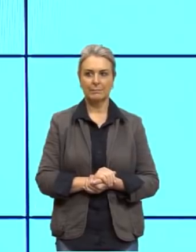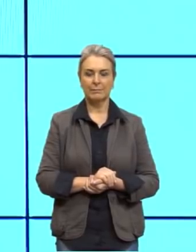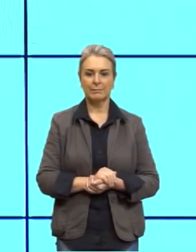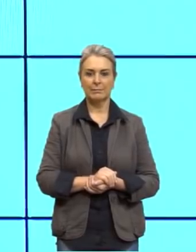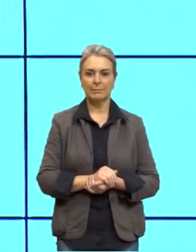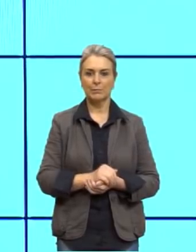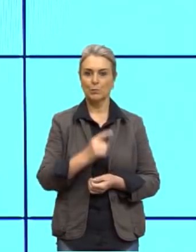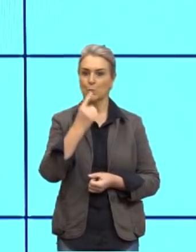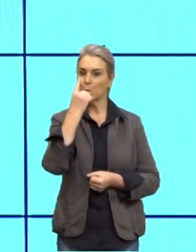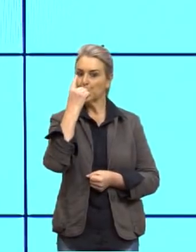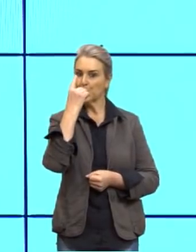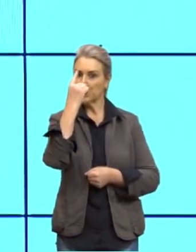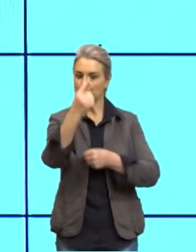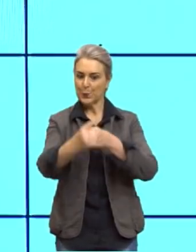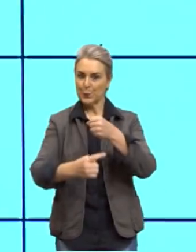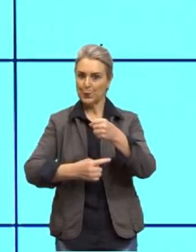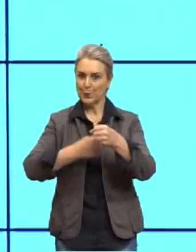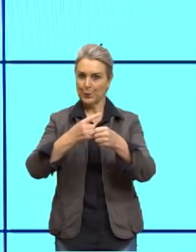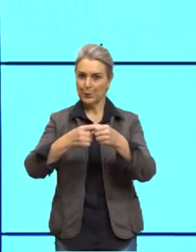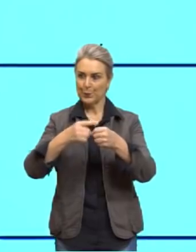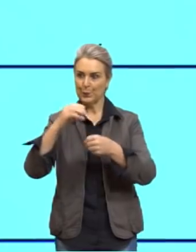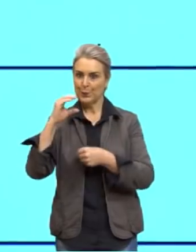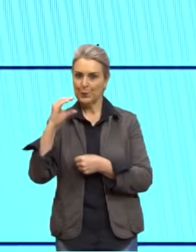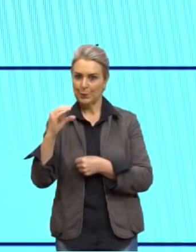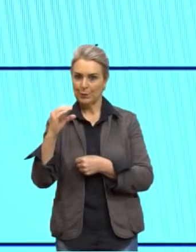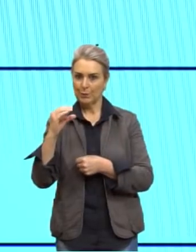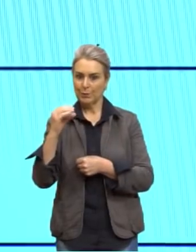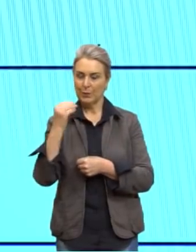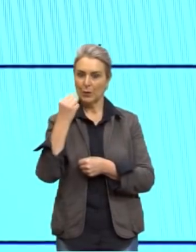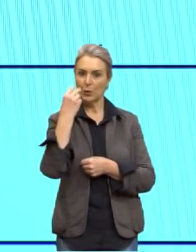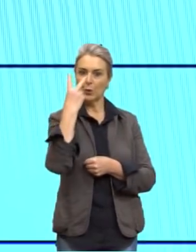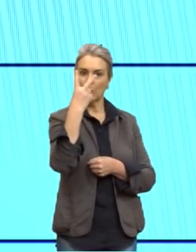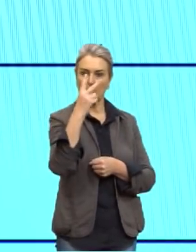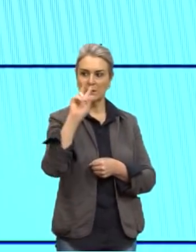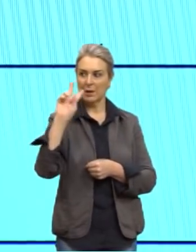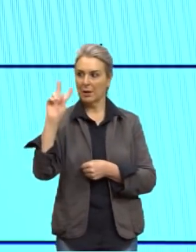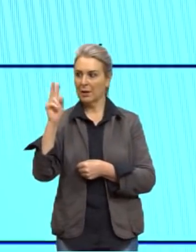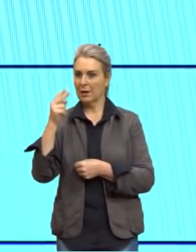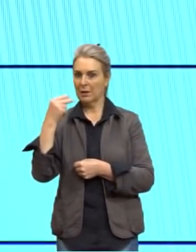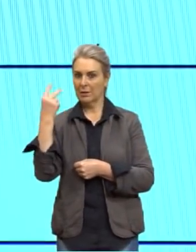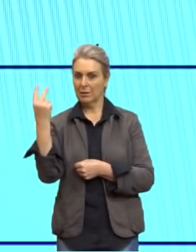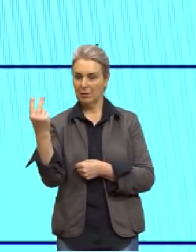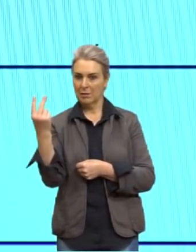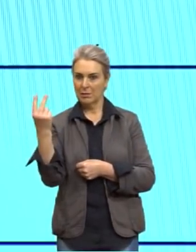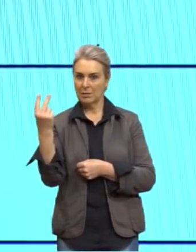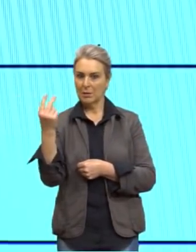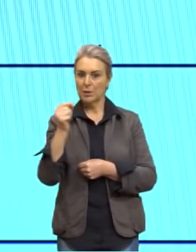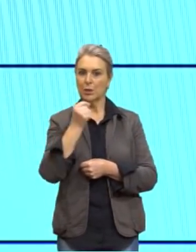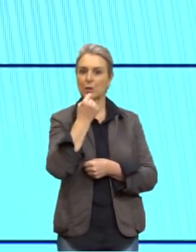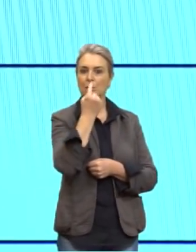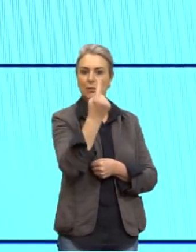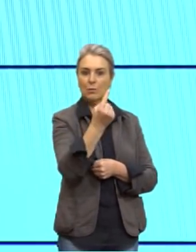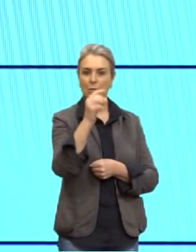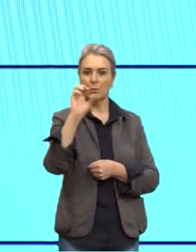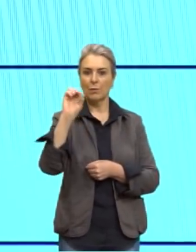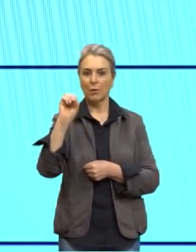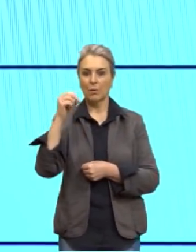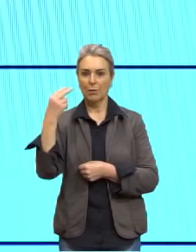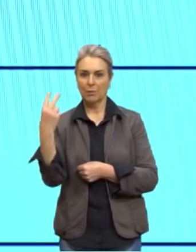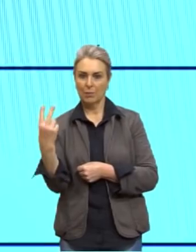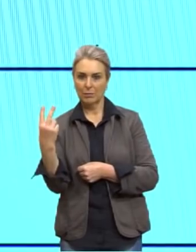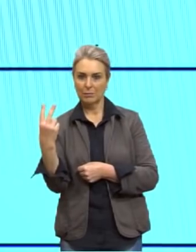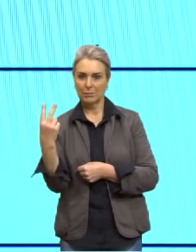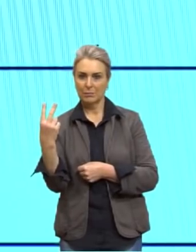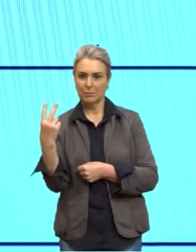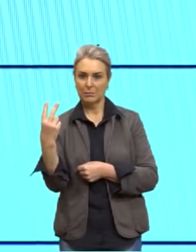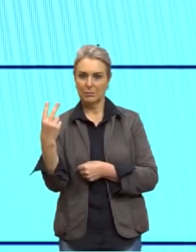um átomo de carbono central dois hidrogênios e um oxigênio eu